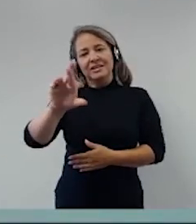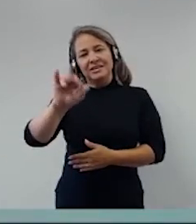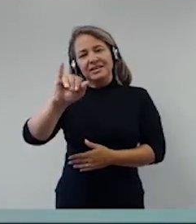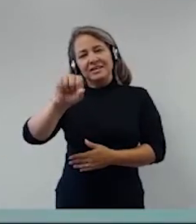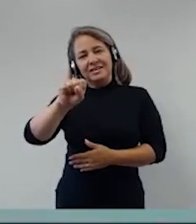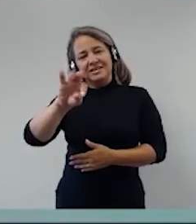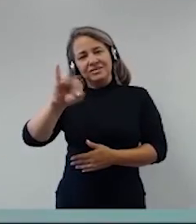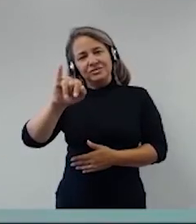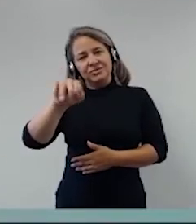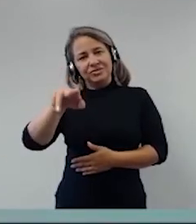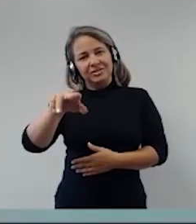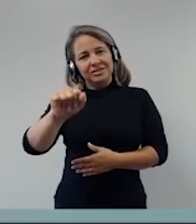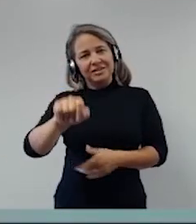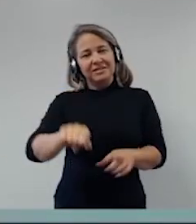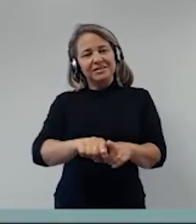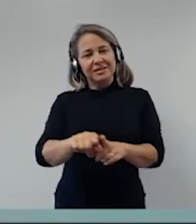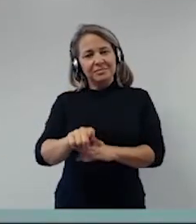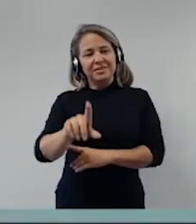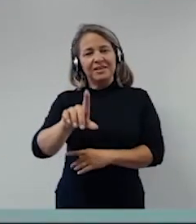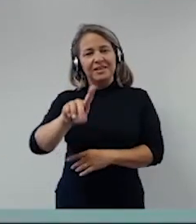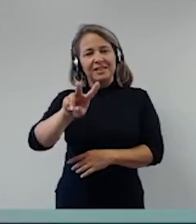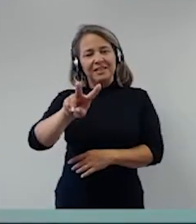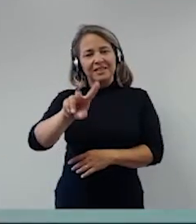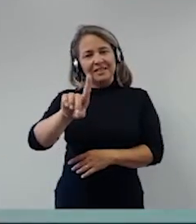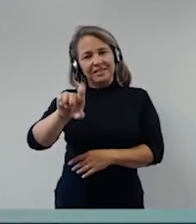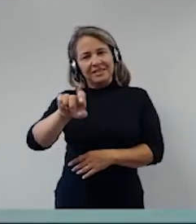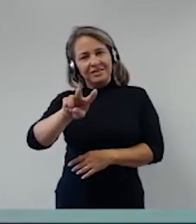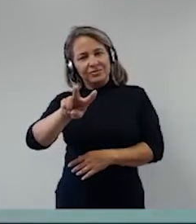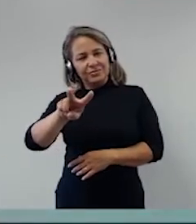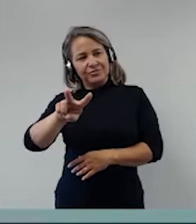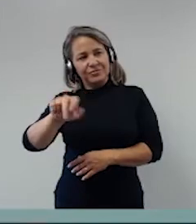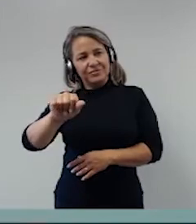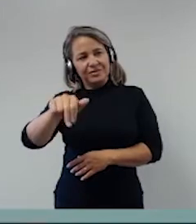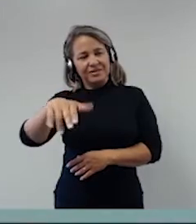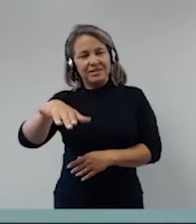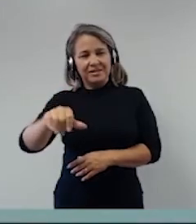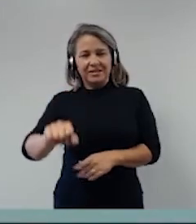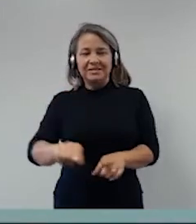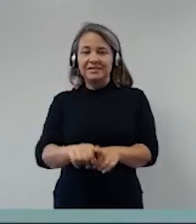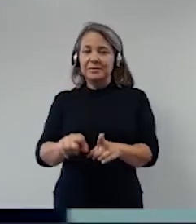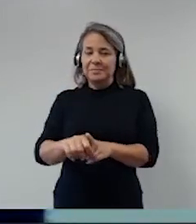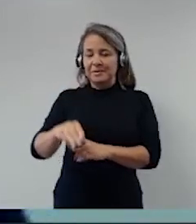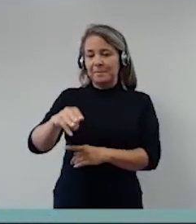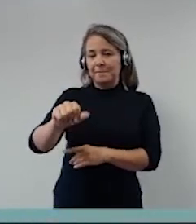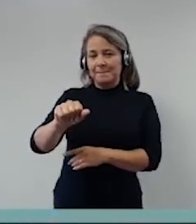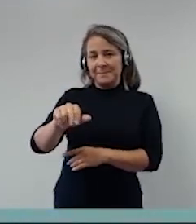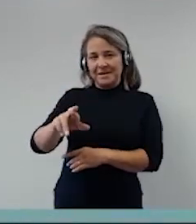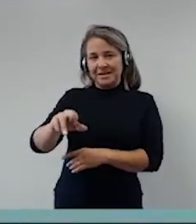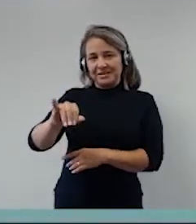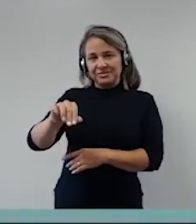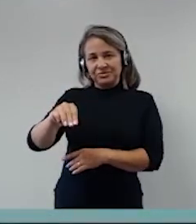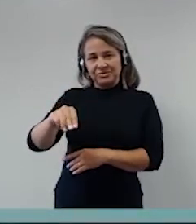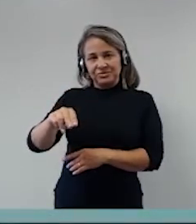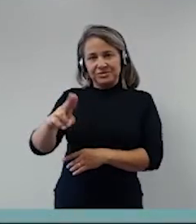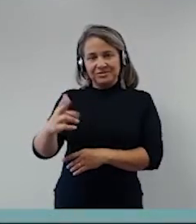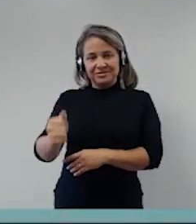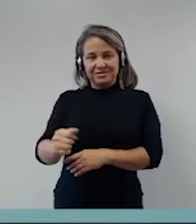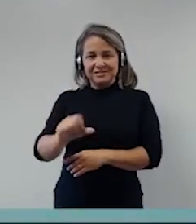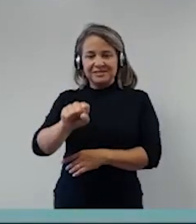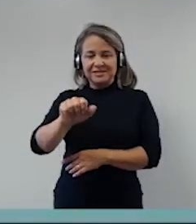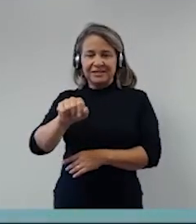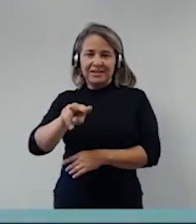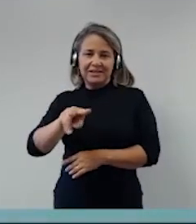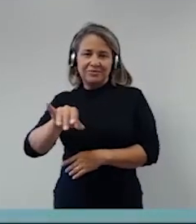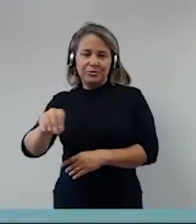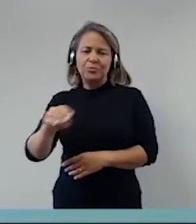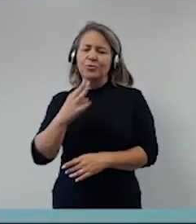Dervana Coimbra, excelente sua exposição, doutor Márcio Sávio, de quem eu já conhecia dos congressos